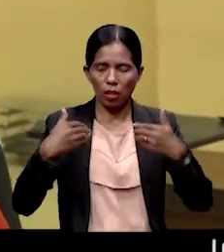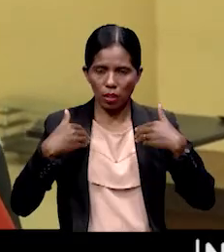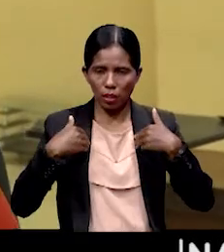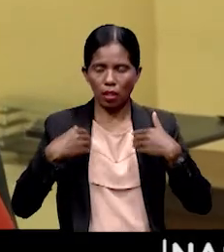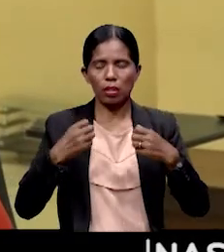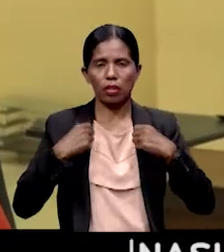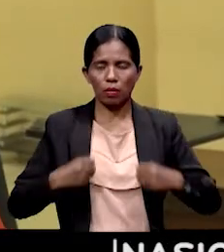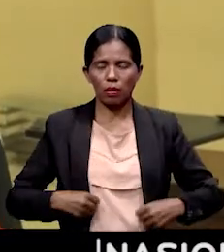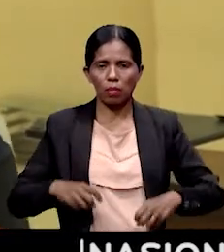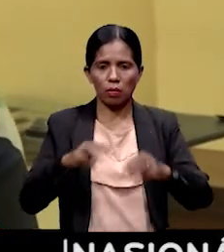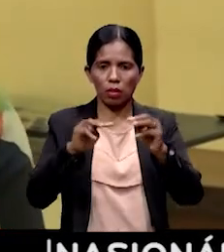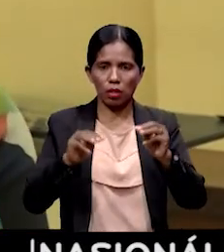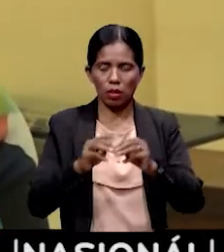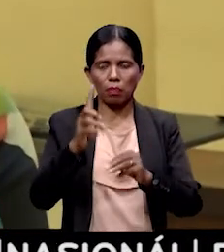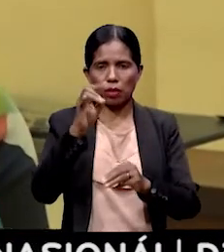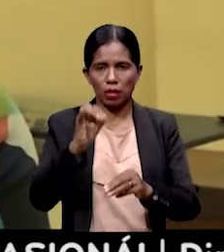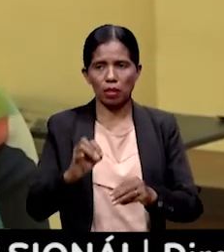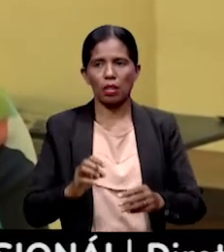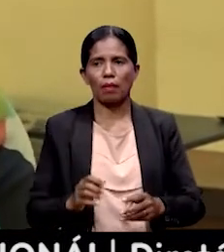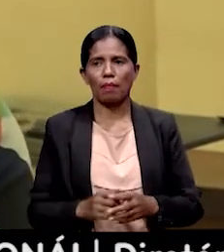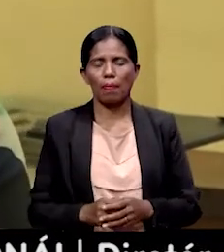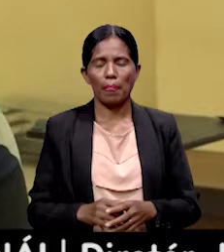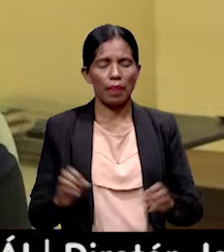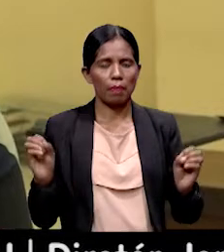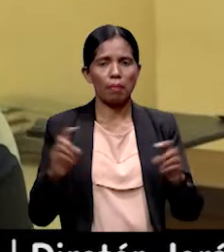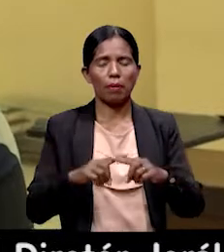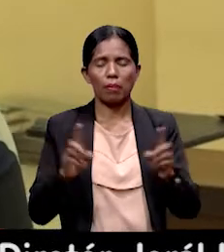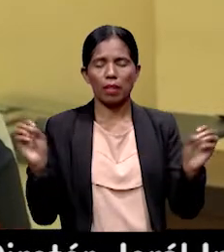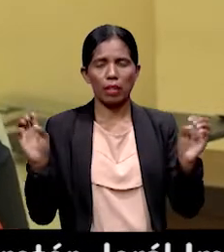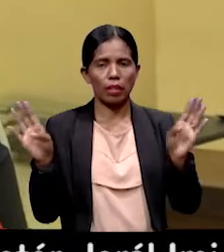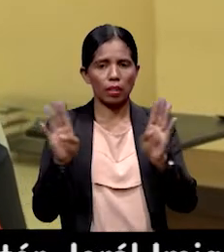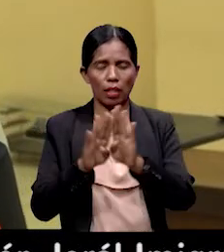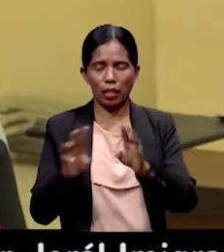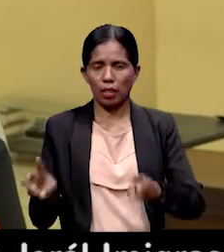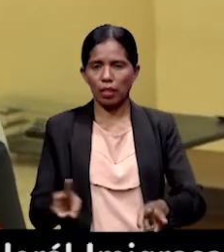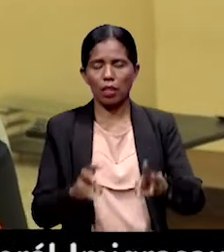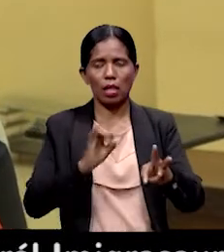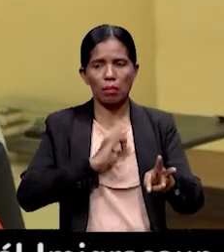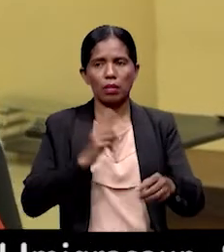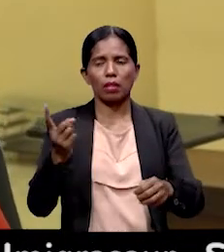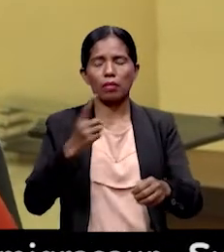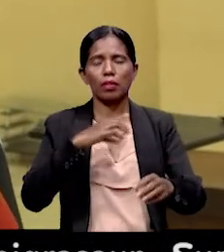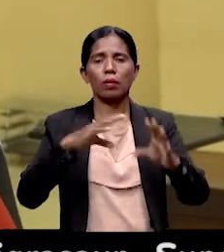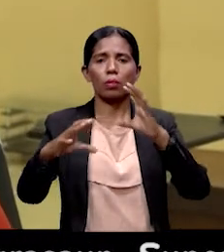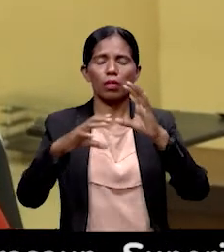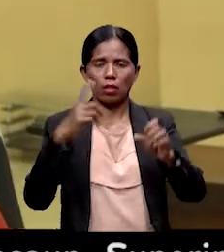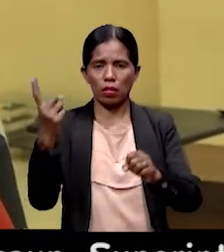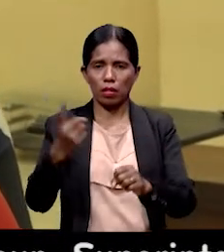Municipal Dili. Ma bea lata ka dalang kata kamus na fating, komunika na fating